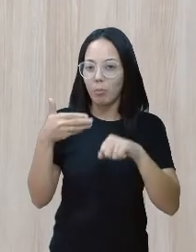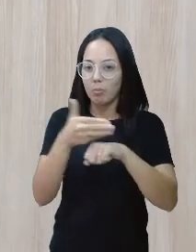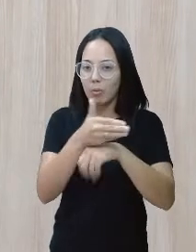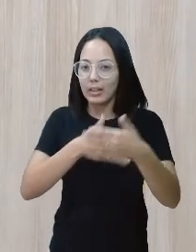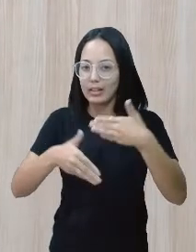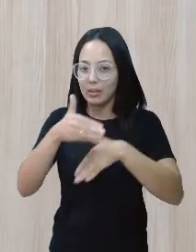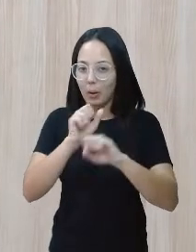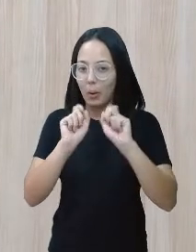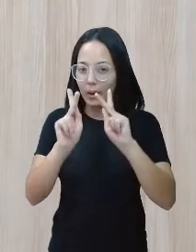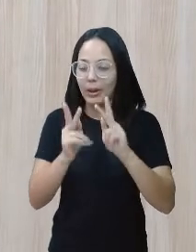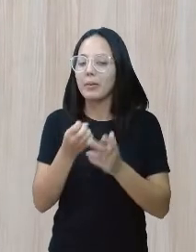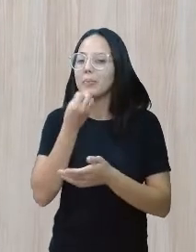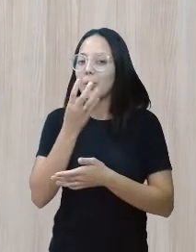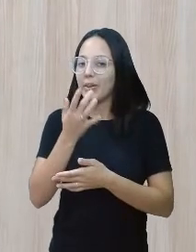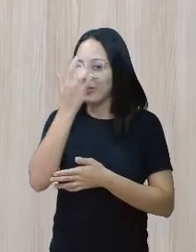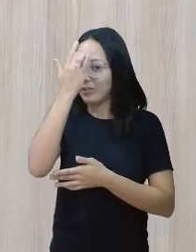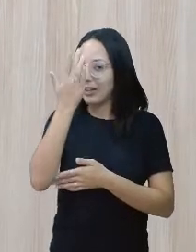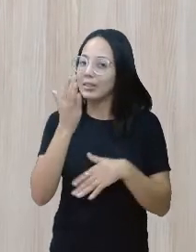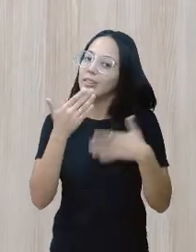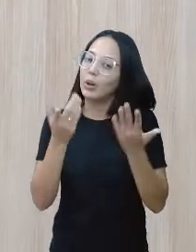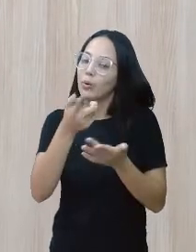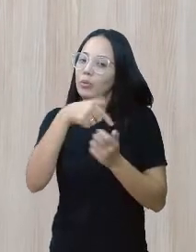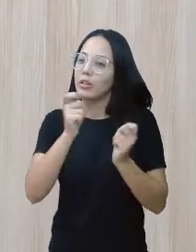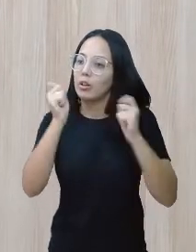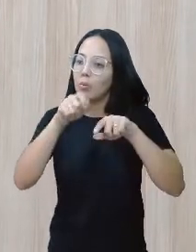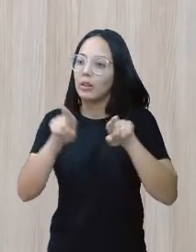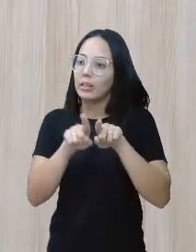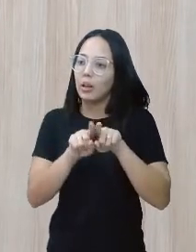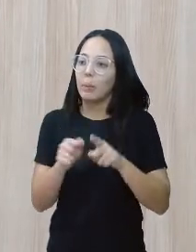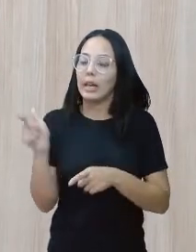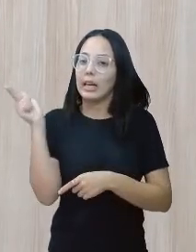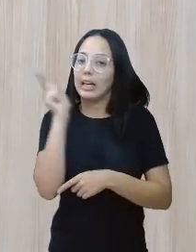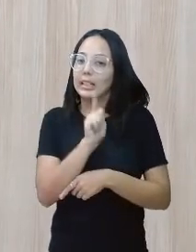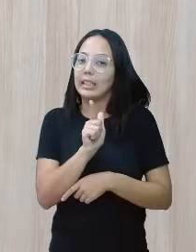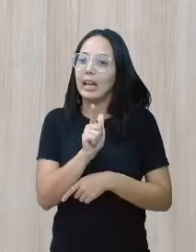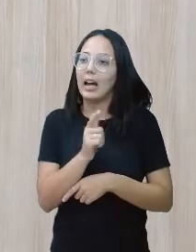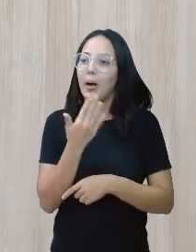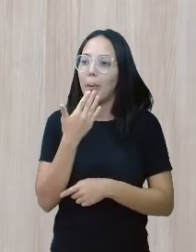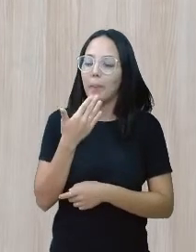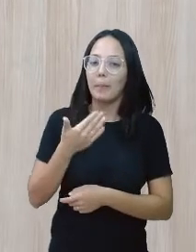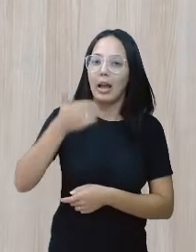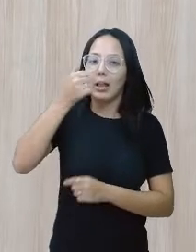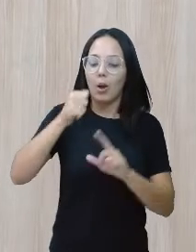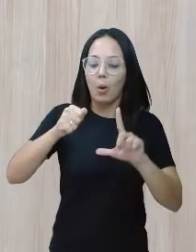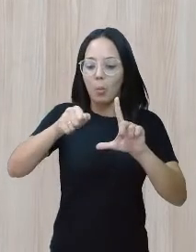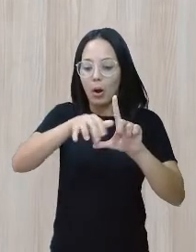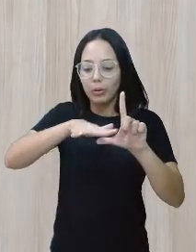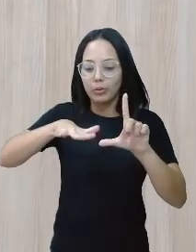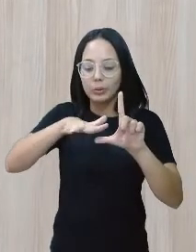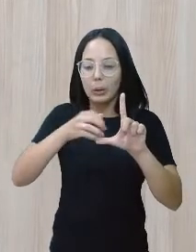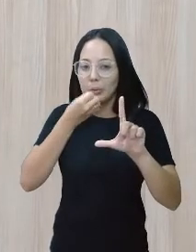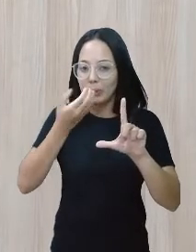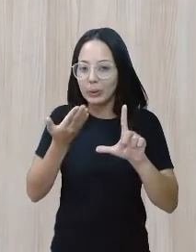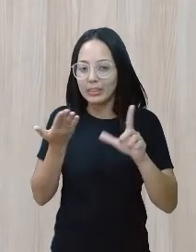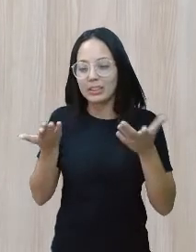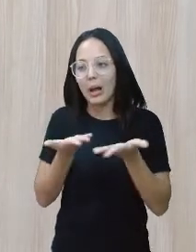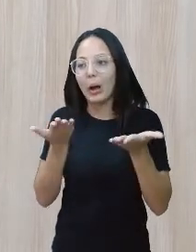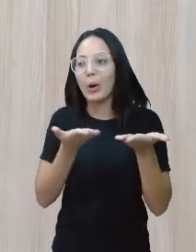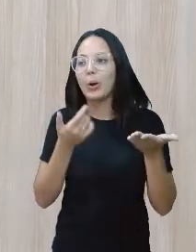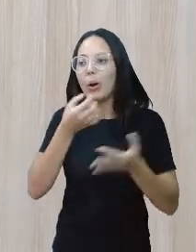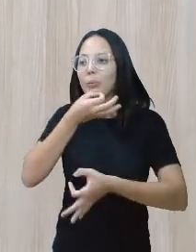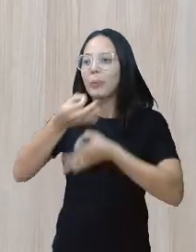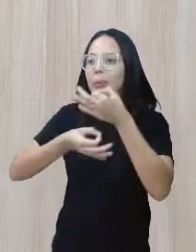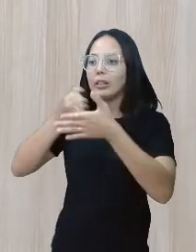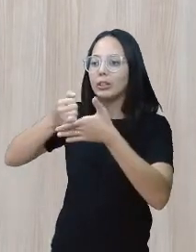do SETCine, tá certo? É bem fácil. E você pode ganhar aí, de repente, como melhor audiovisual, não seria incrível? Vamos dar uma passadinha